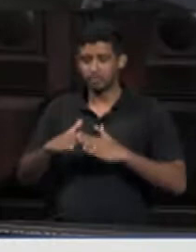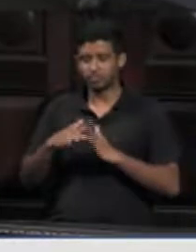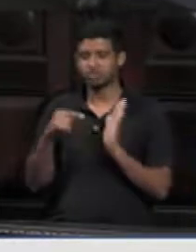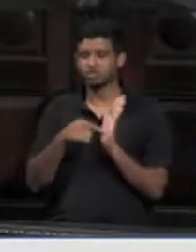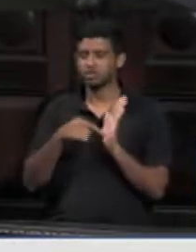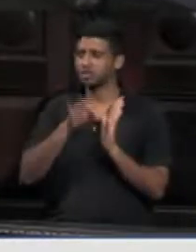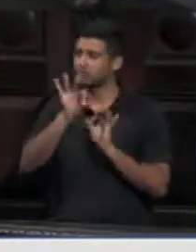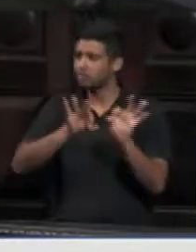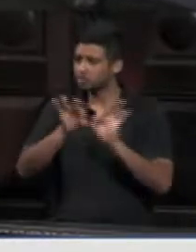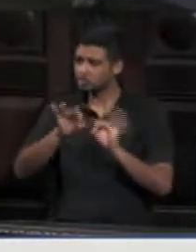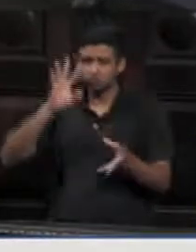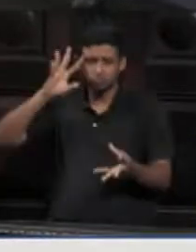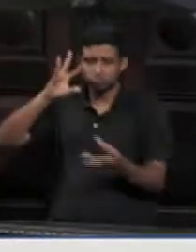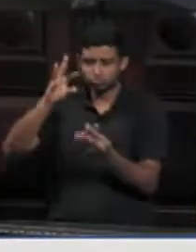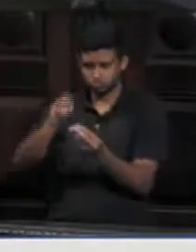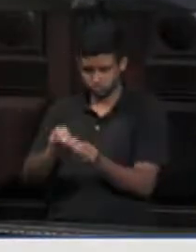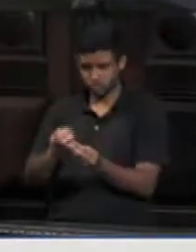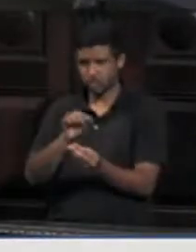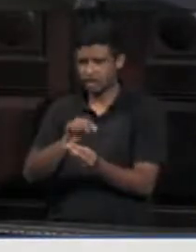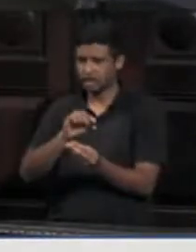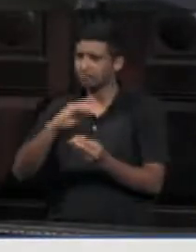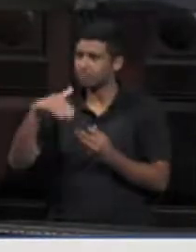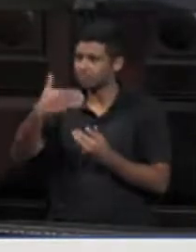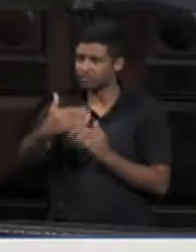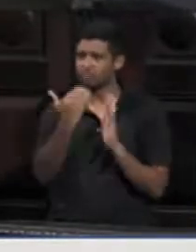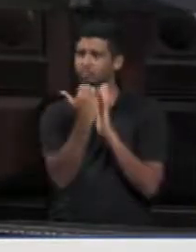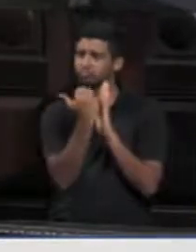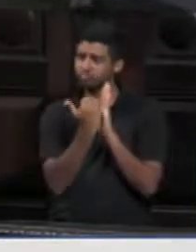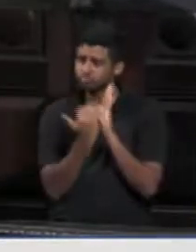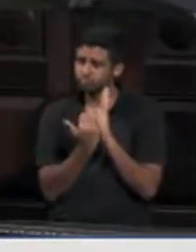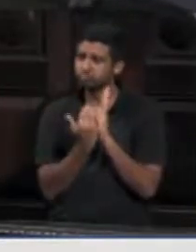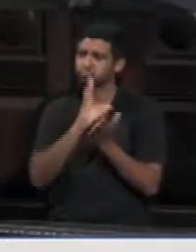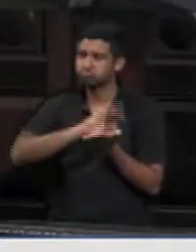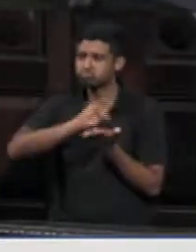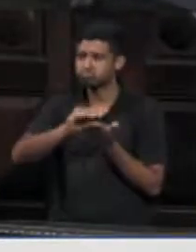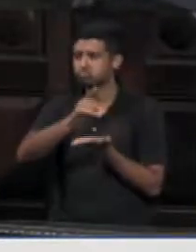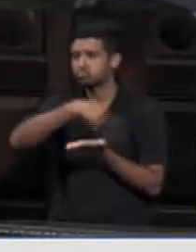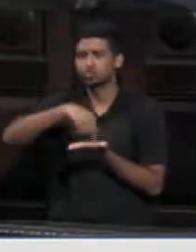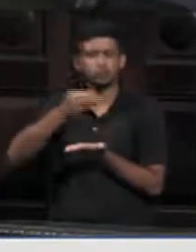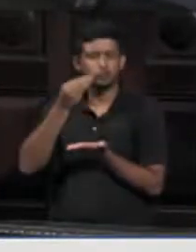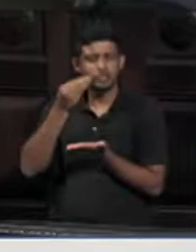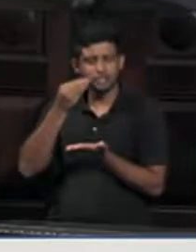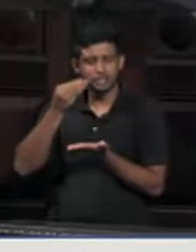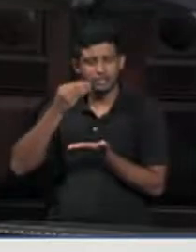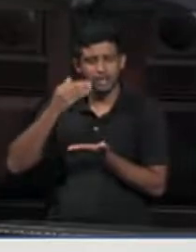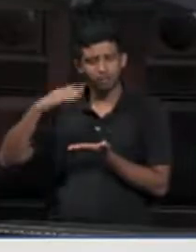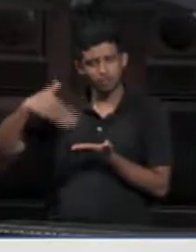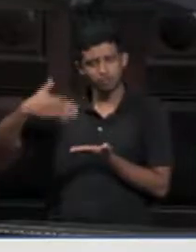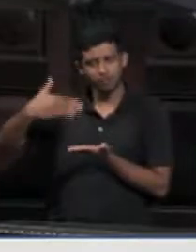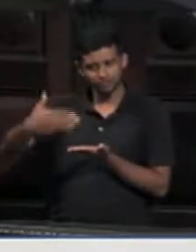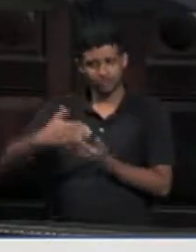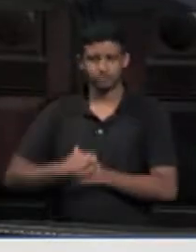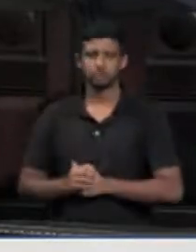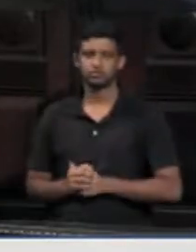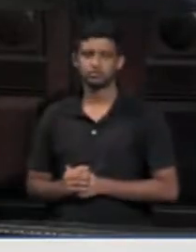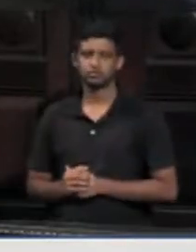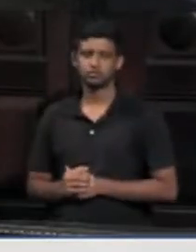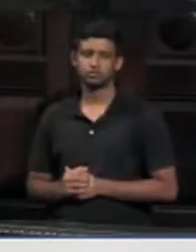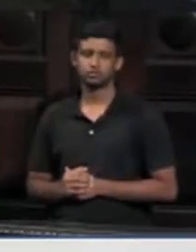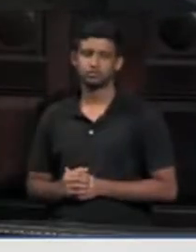de resolução viesse à pauta para que nós pudéssemos ter uma próxima legislatura